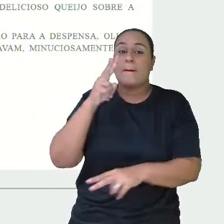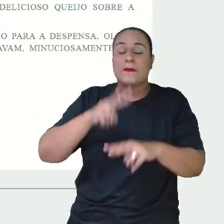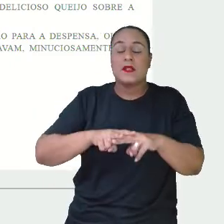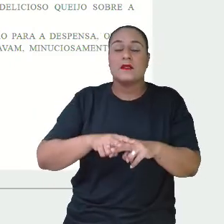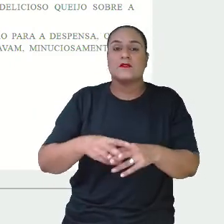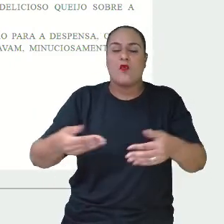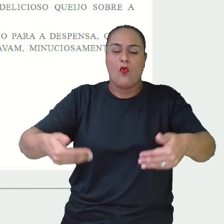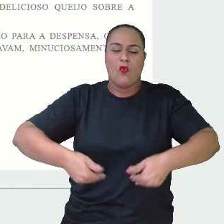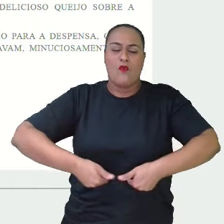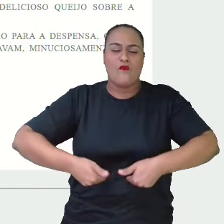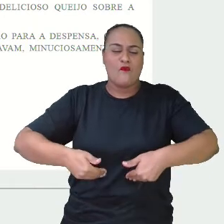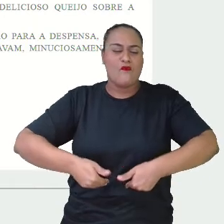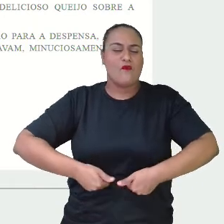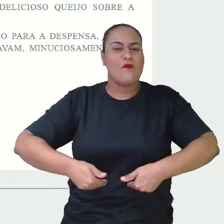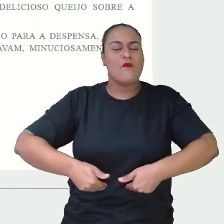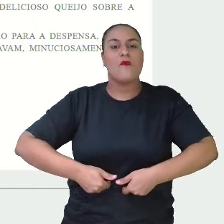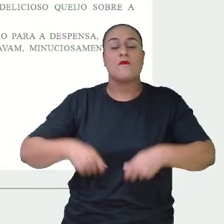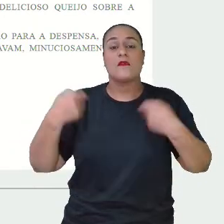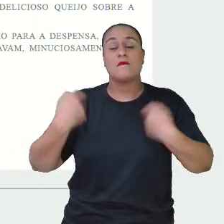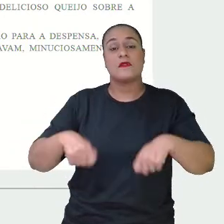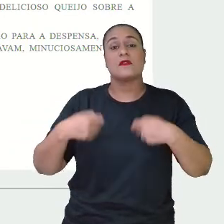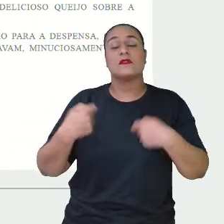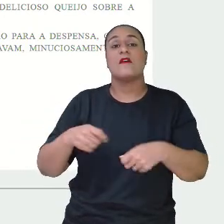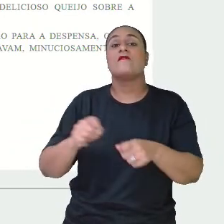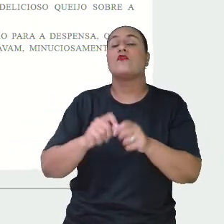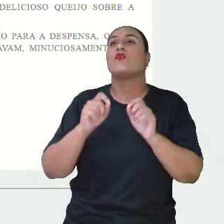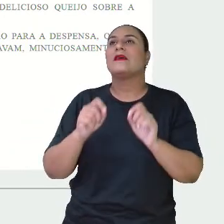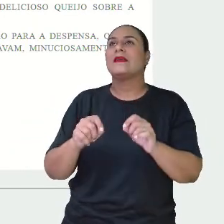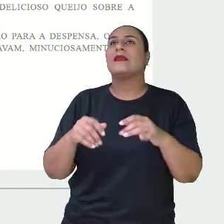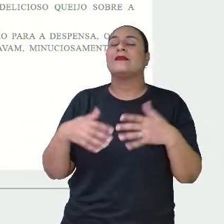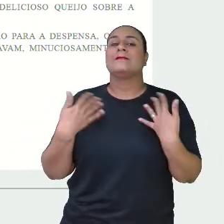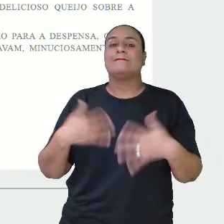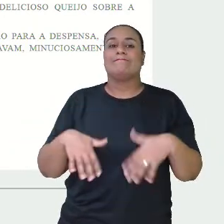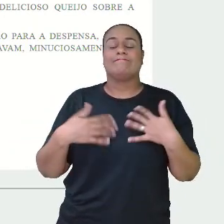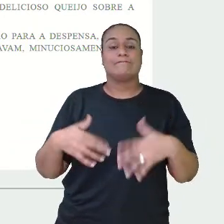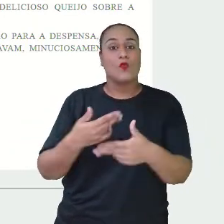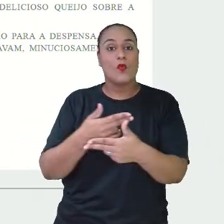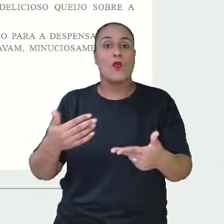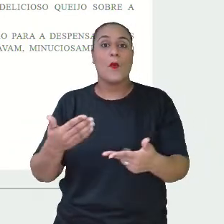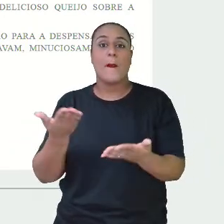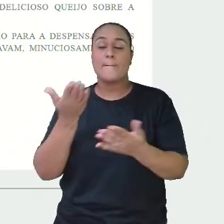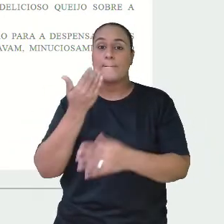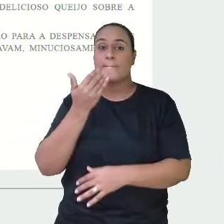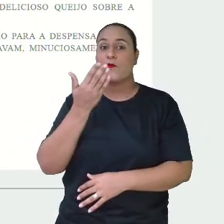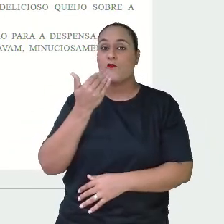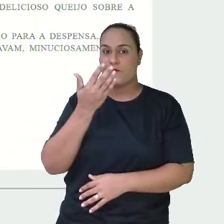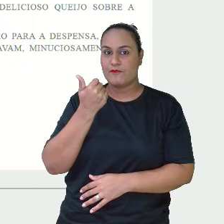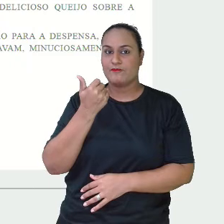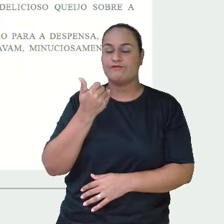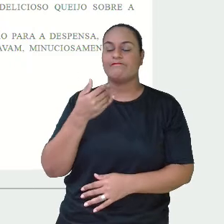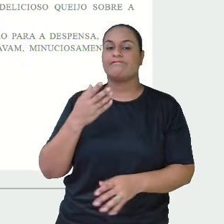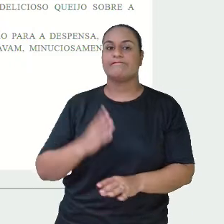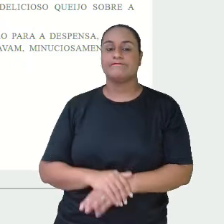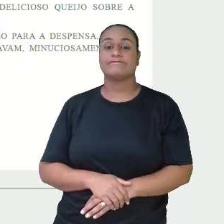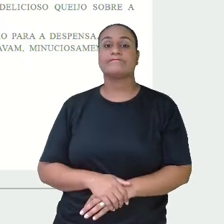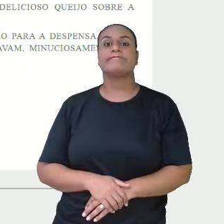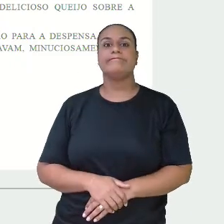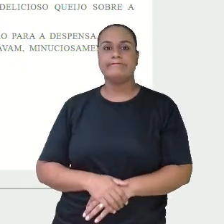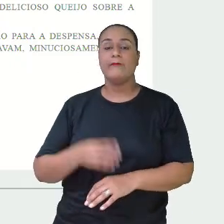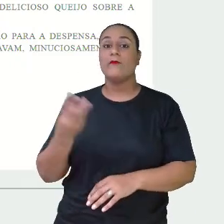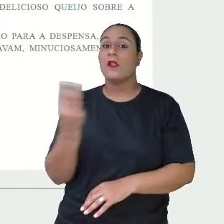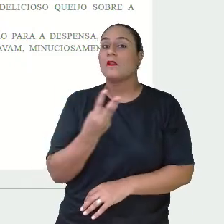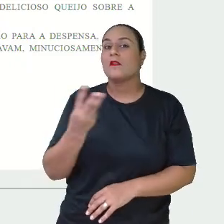Precisavam fazer alguma coisa para conseguir comida. À noite, tomando muito cuidado, 3